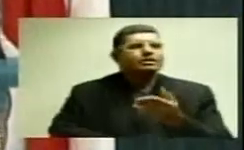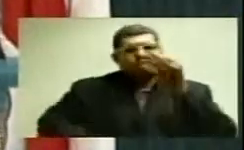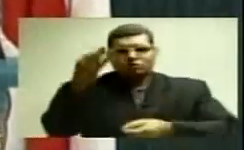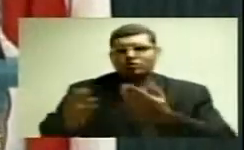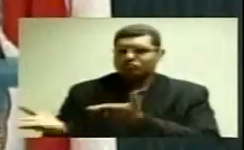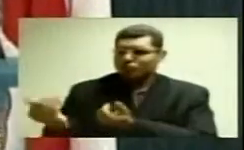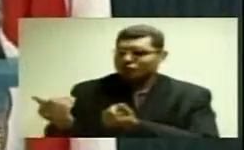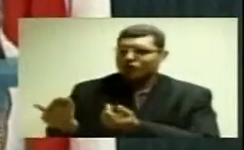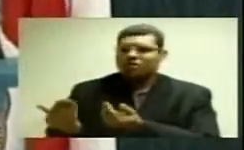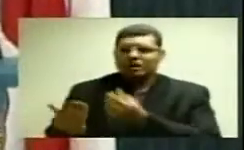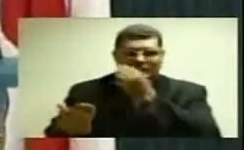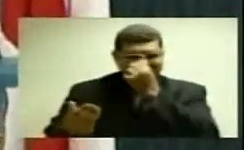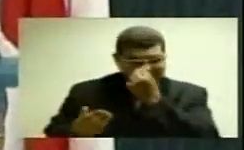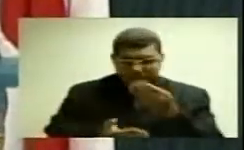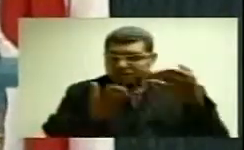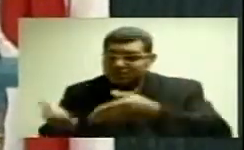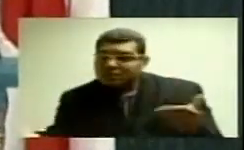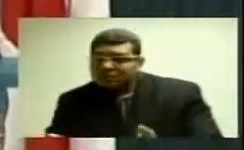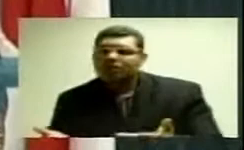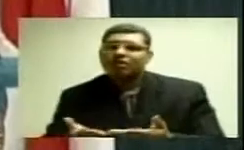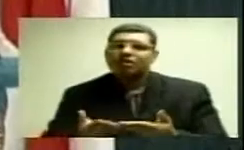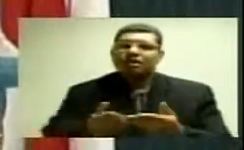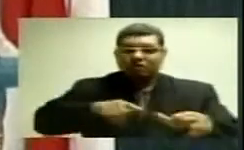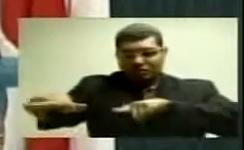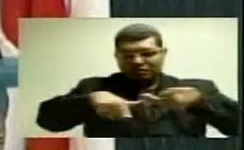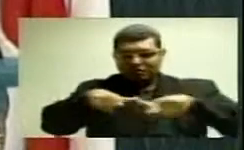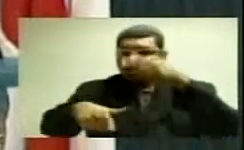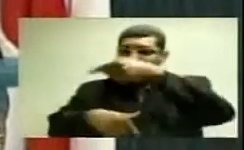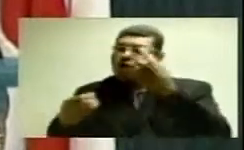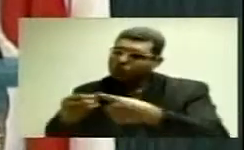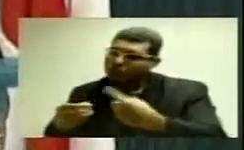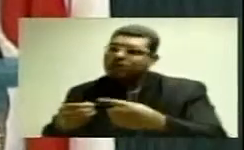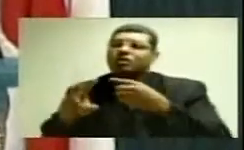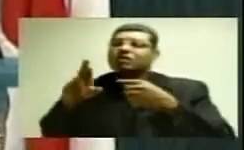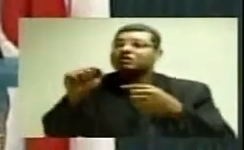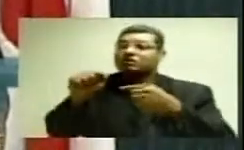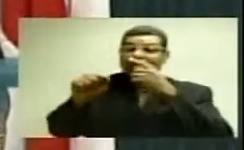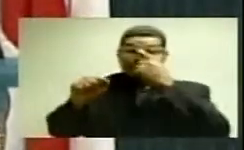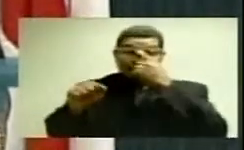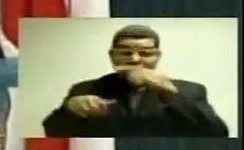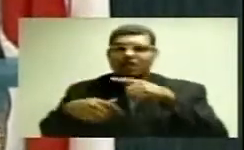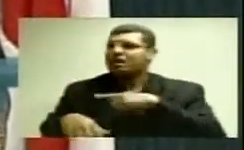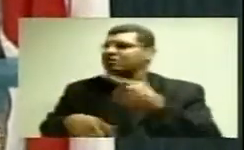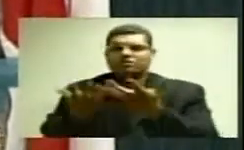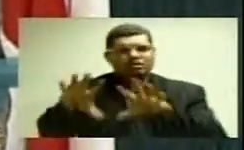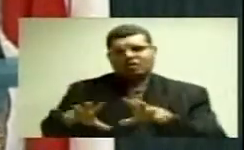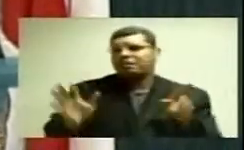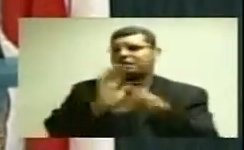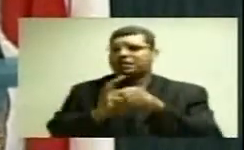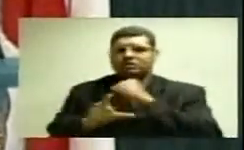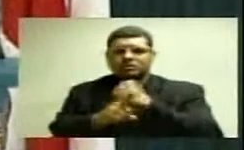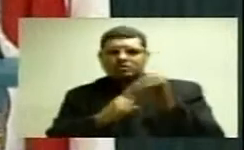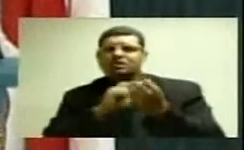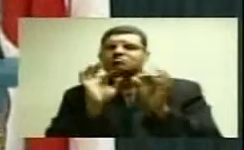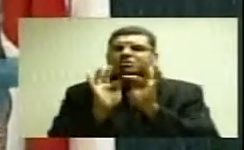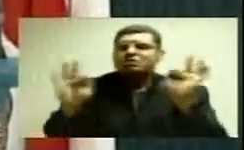infância e da adolescência, a sua presença e o funcionamento dessa vara especializada, ela não requer por parte da